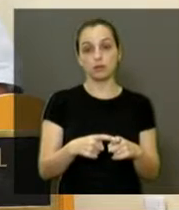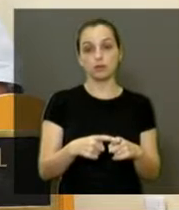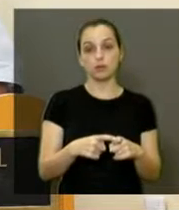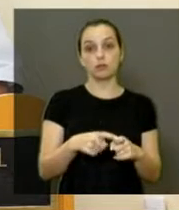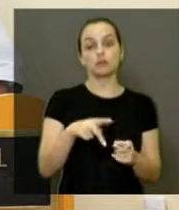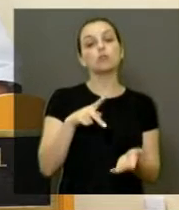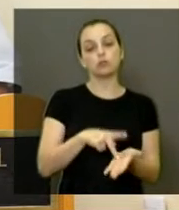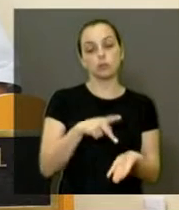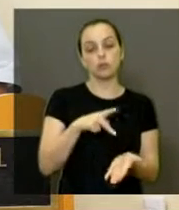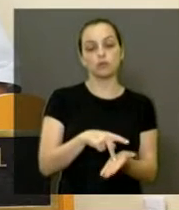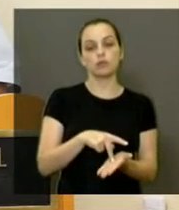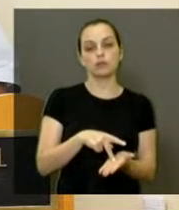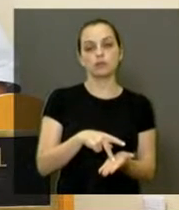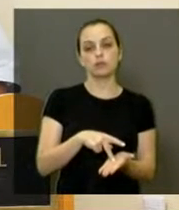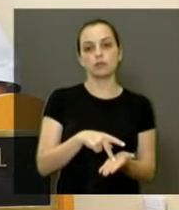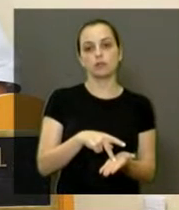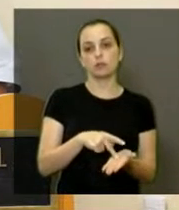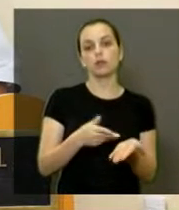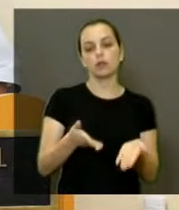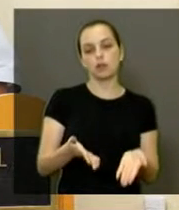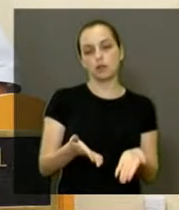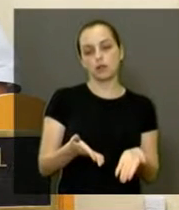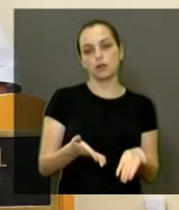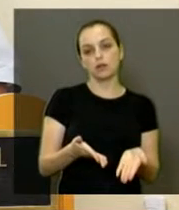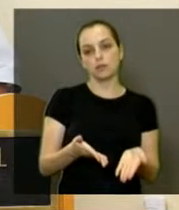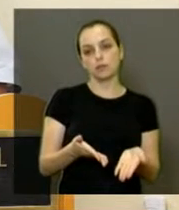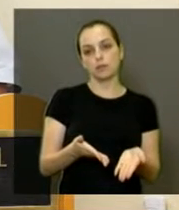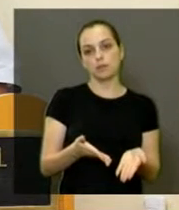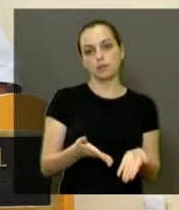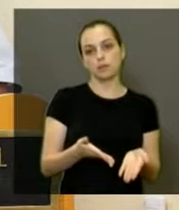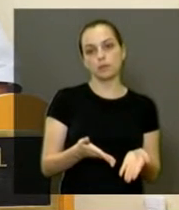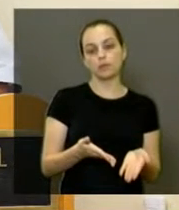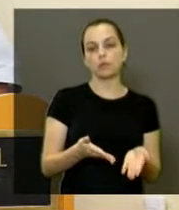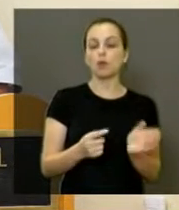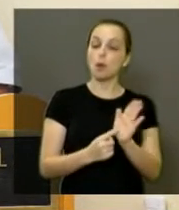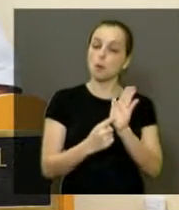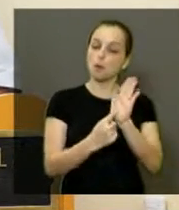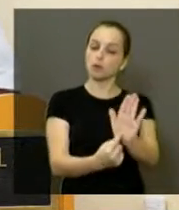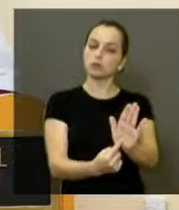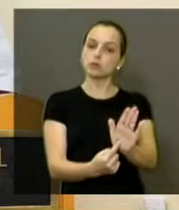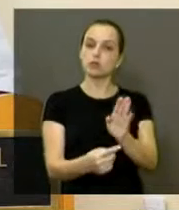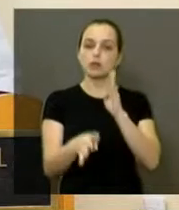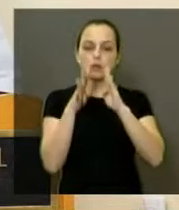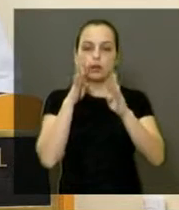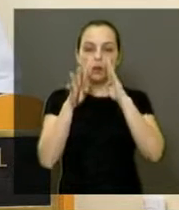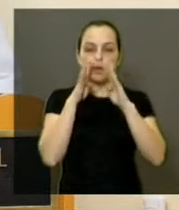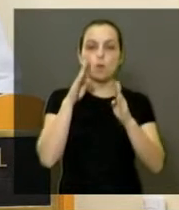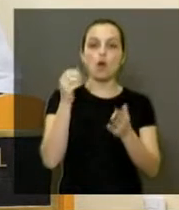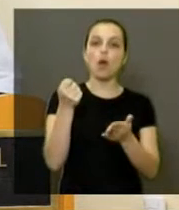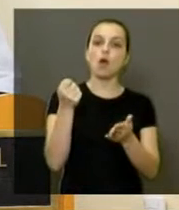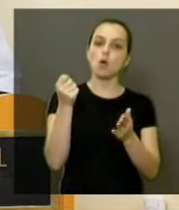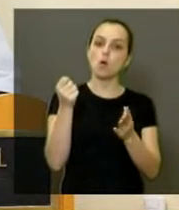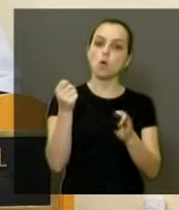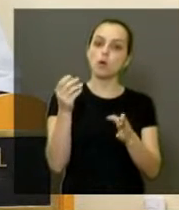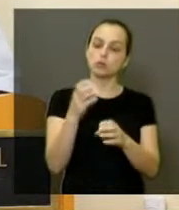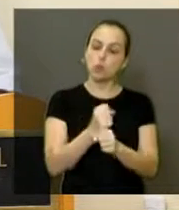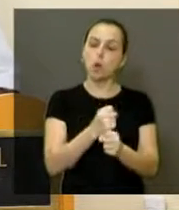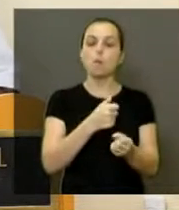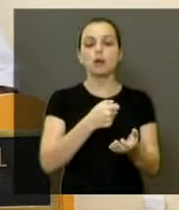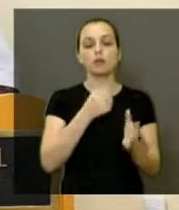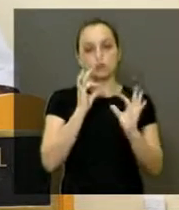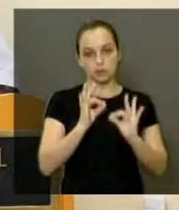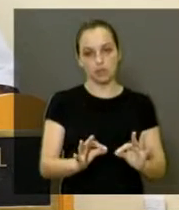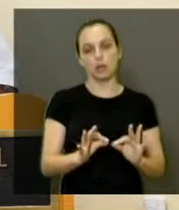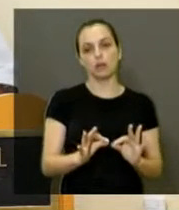oficial, e com certeza estarei postando no próprio site essa correção. E achei